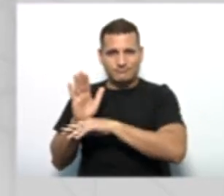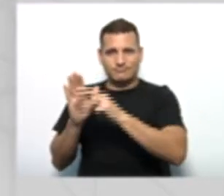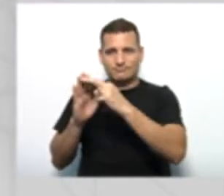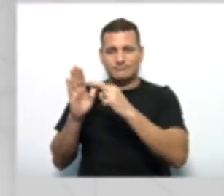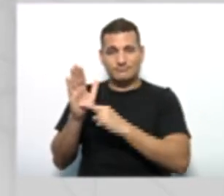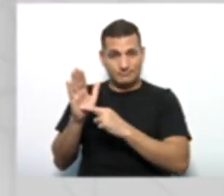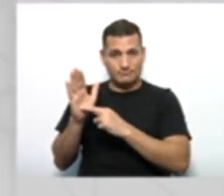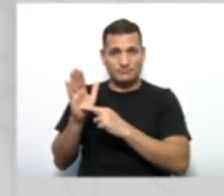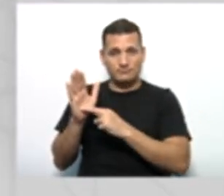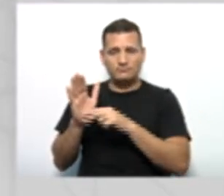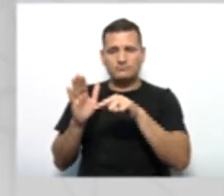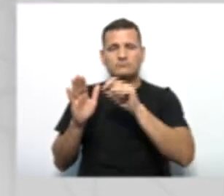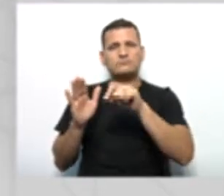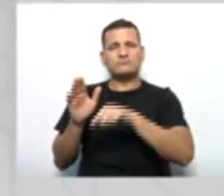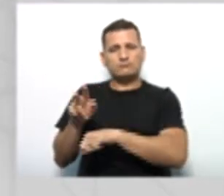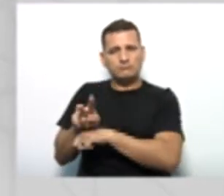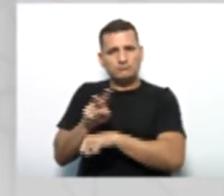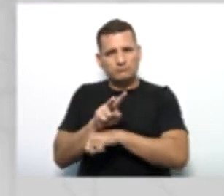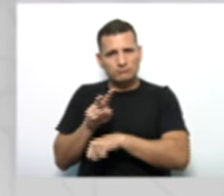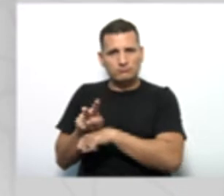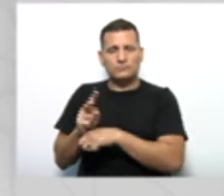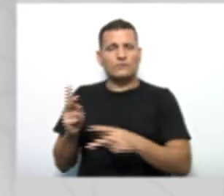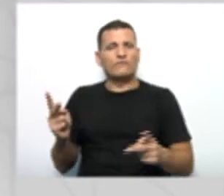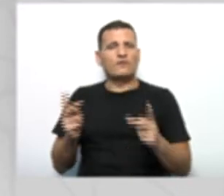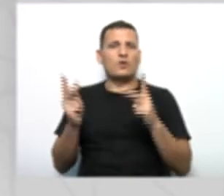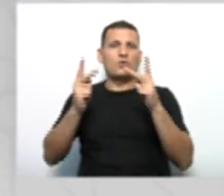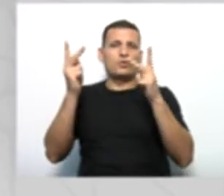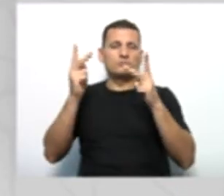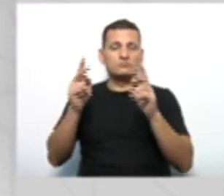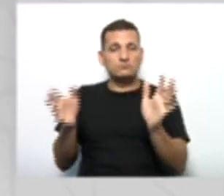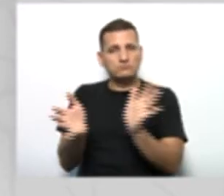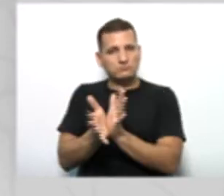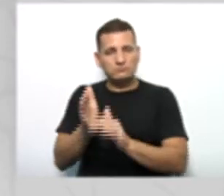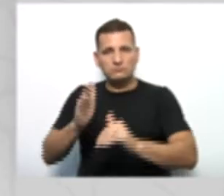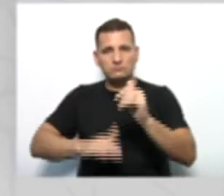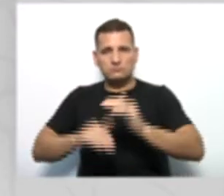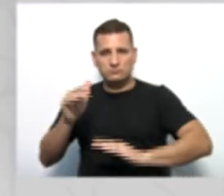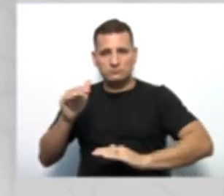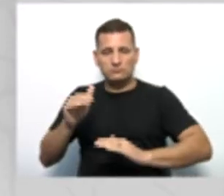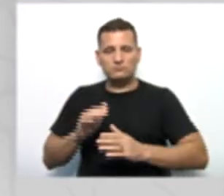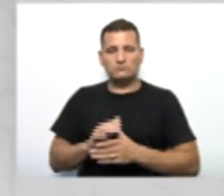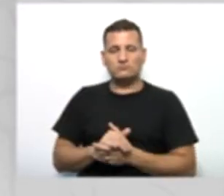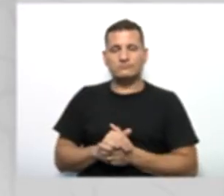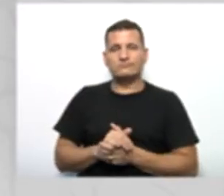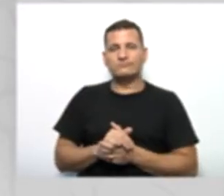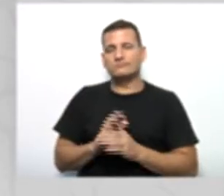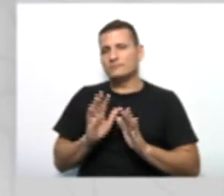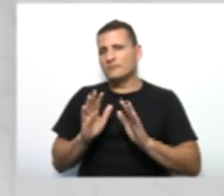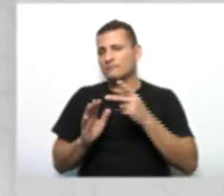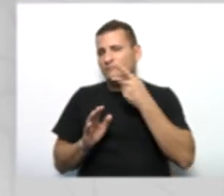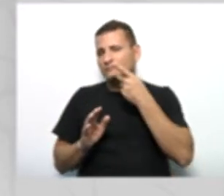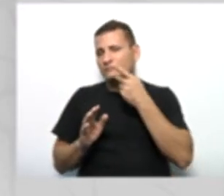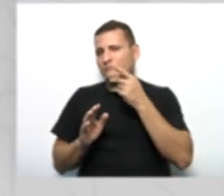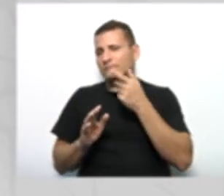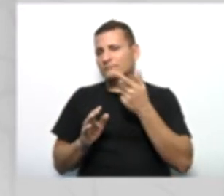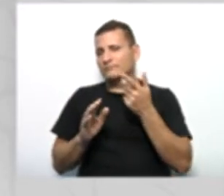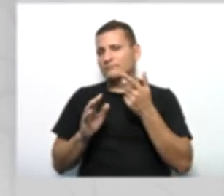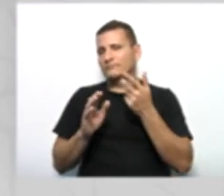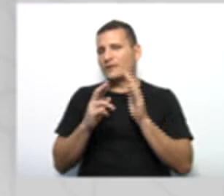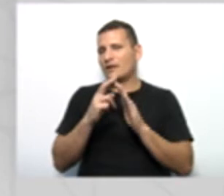os valores e princípios e a reputação da categoria profissional. Quando a gente fala que no Código de Ética